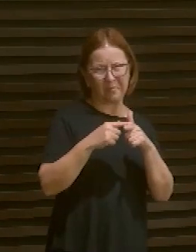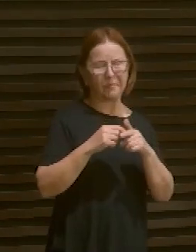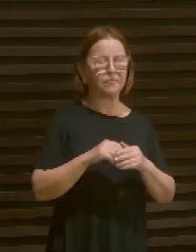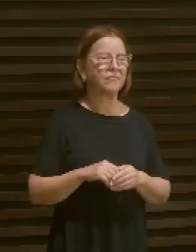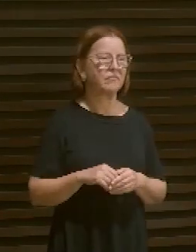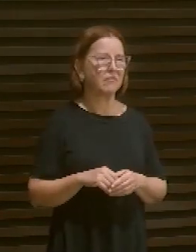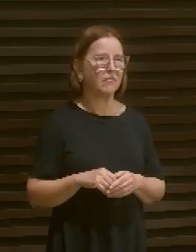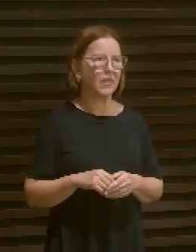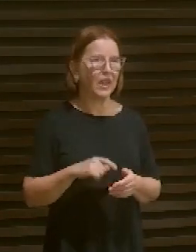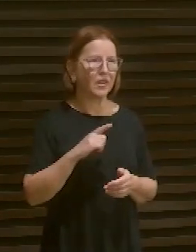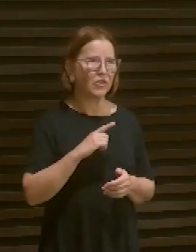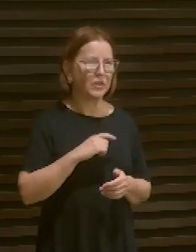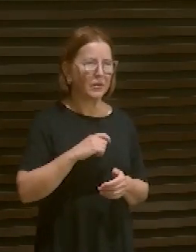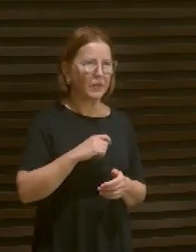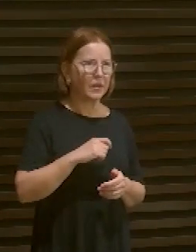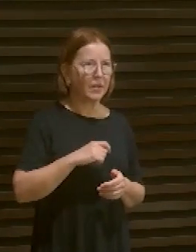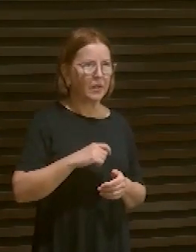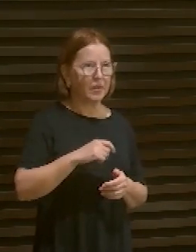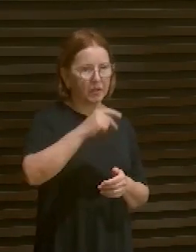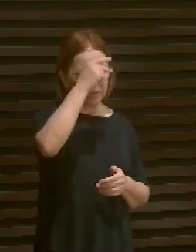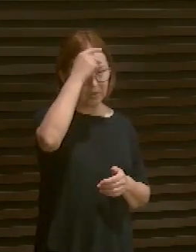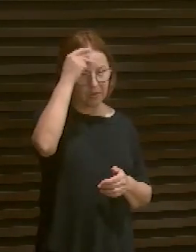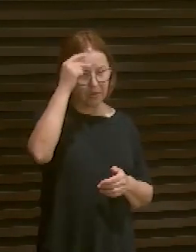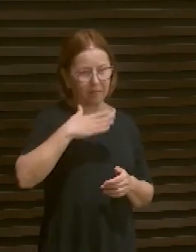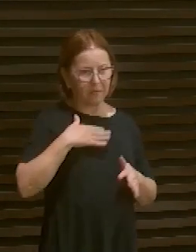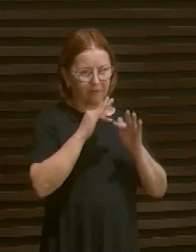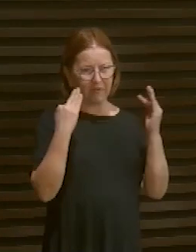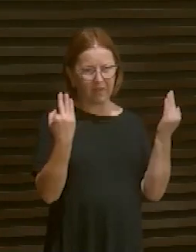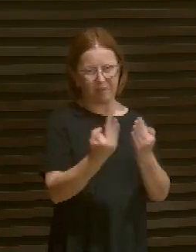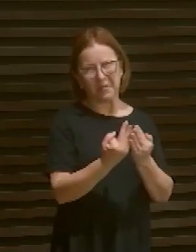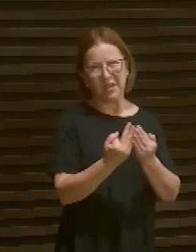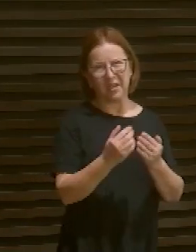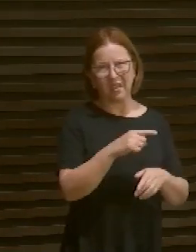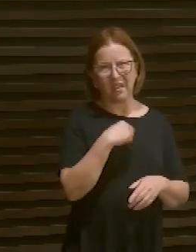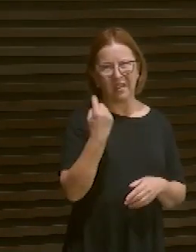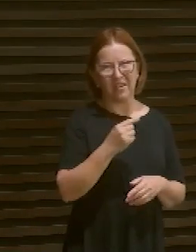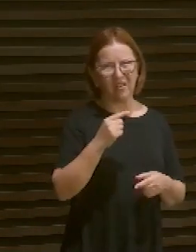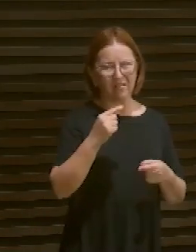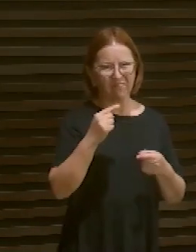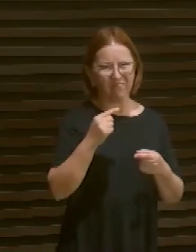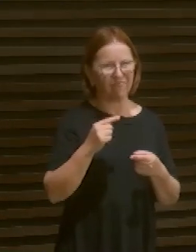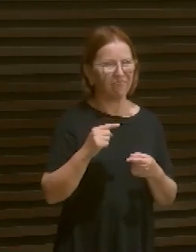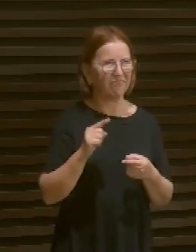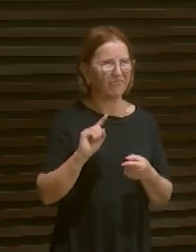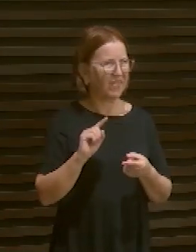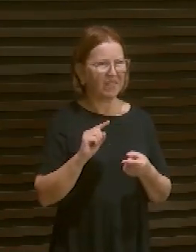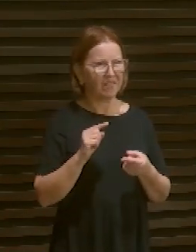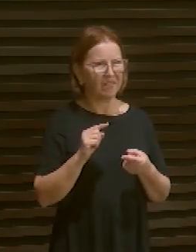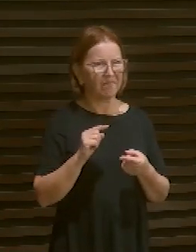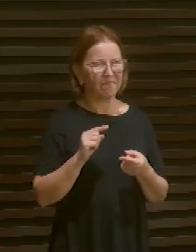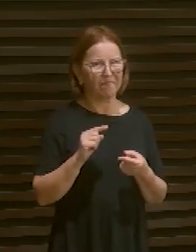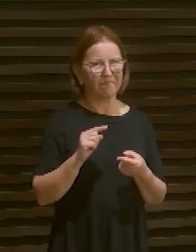Havia um parente meu que nós estávamos em divergência e desavença. E ele me trouxe aquela pessoa